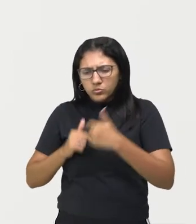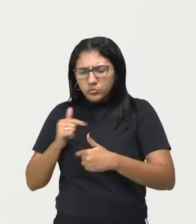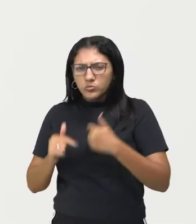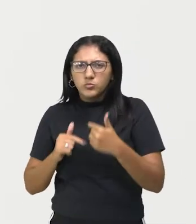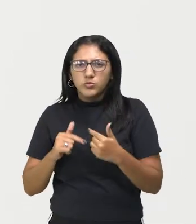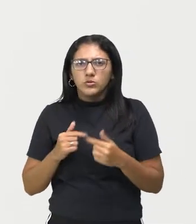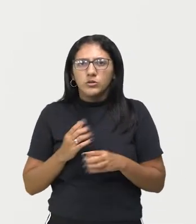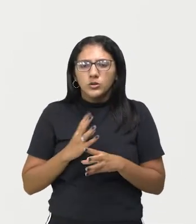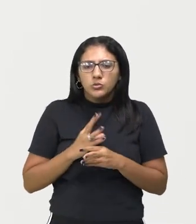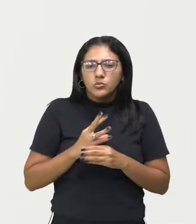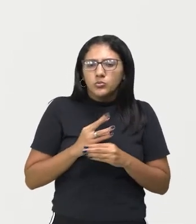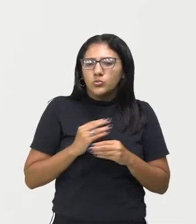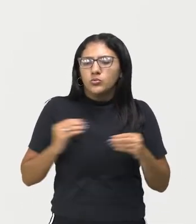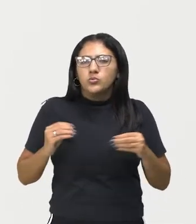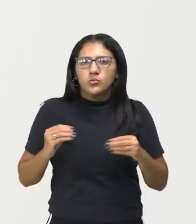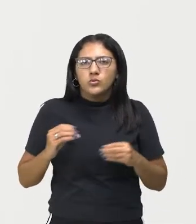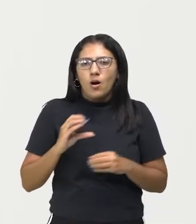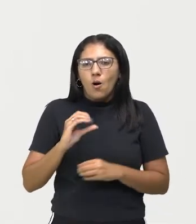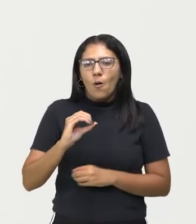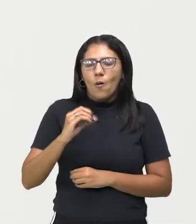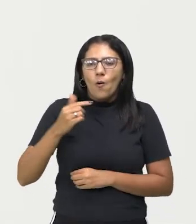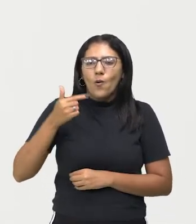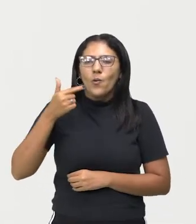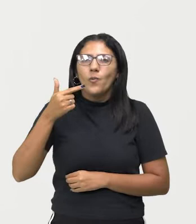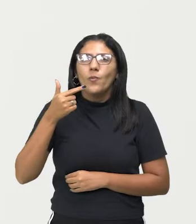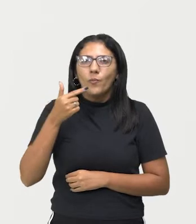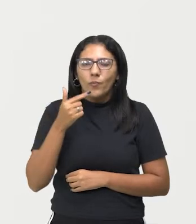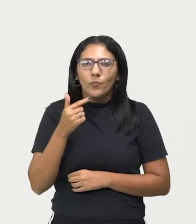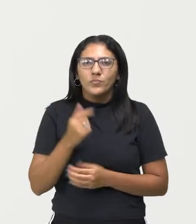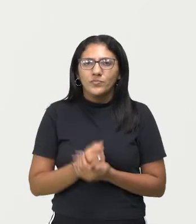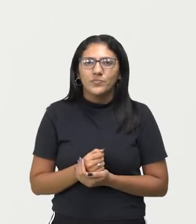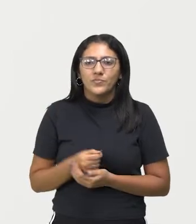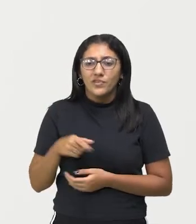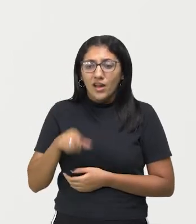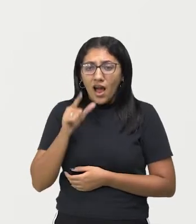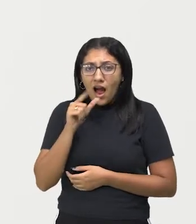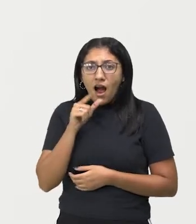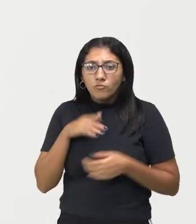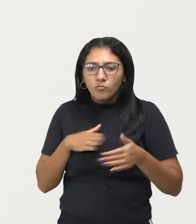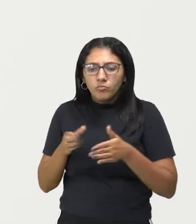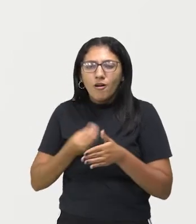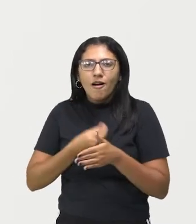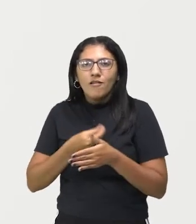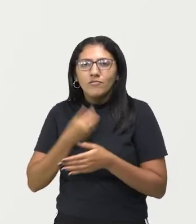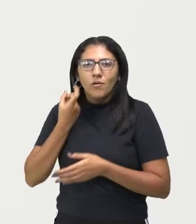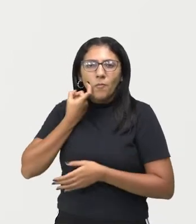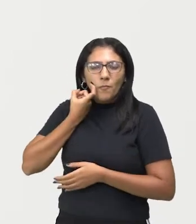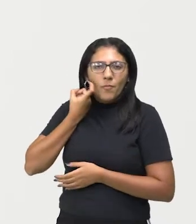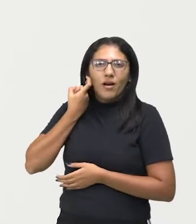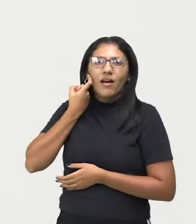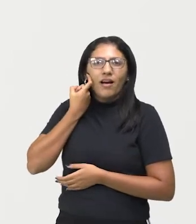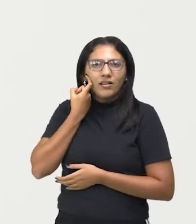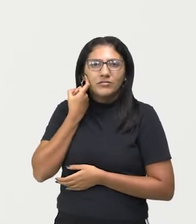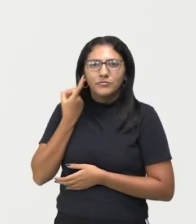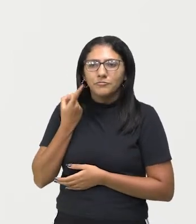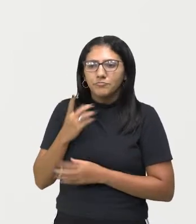ela vai causando aí impactos na população aquática, ou seja, nos animais aquáticos, logo após aquela barragem. Então, vai fazendo com que